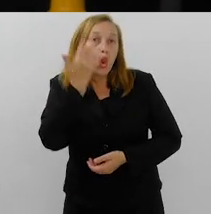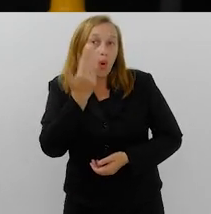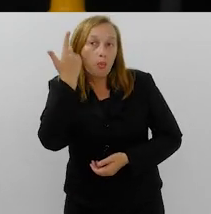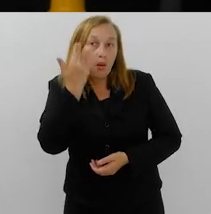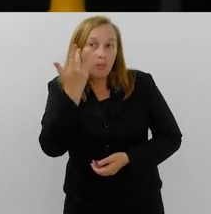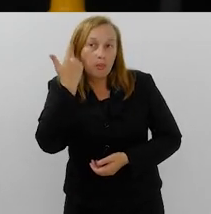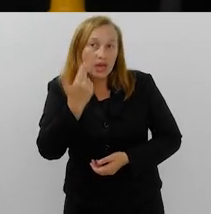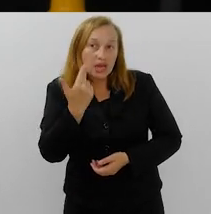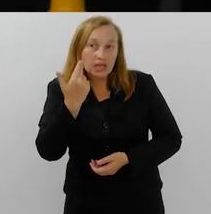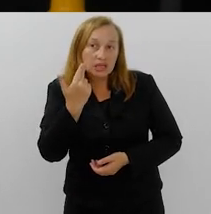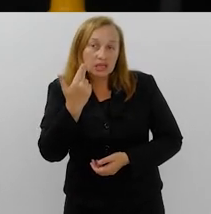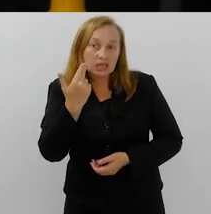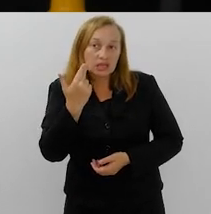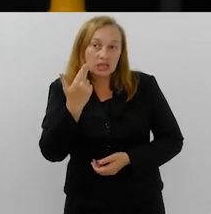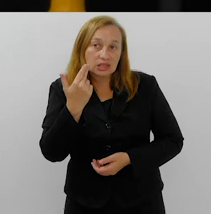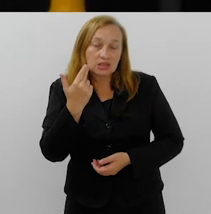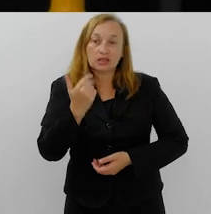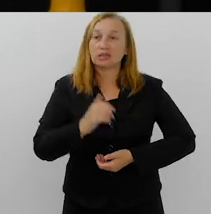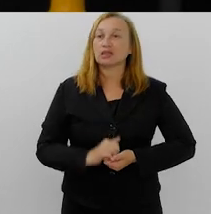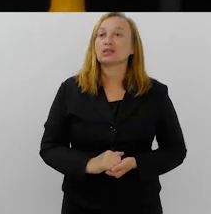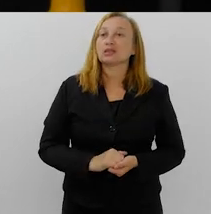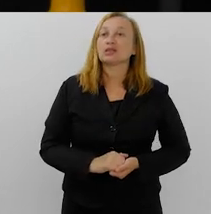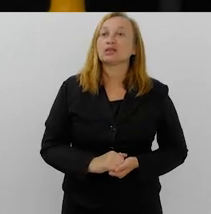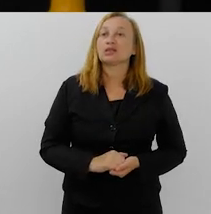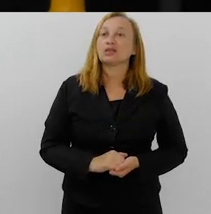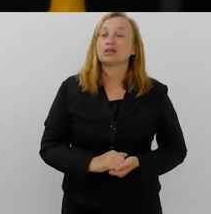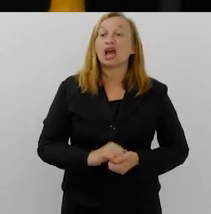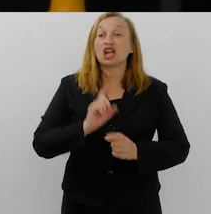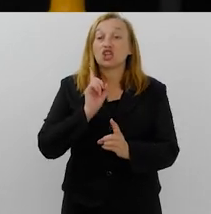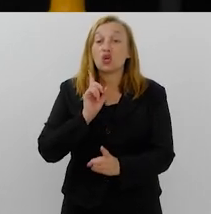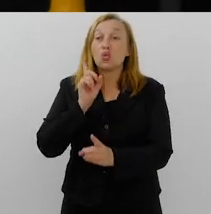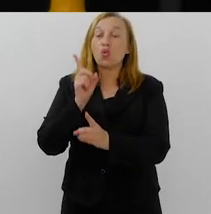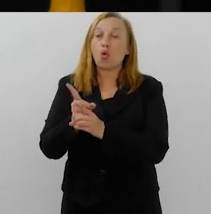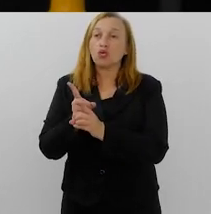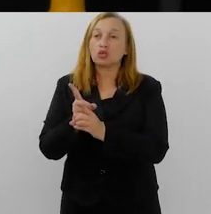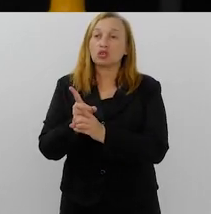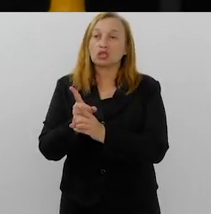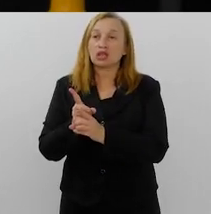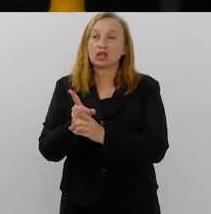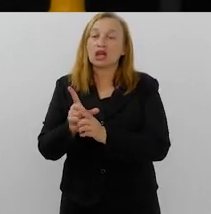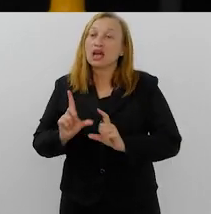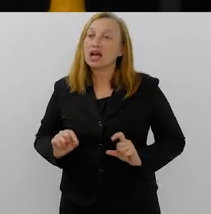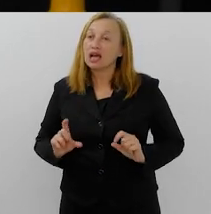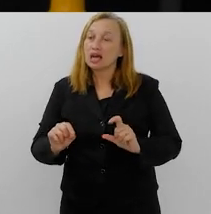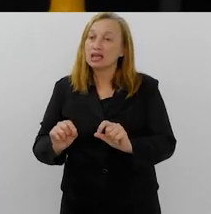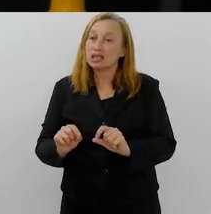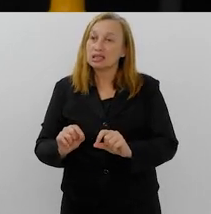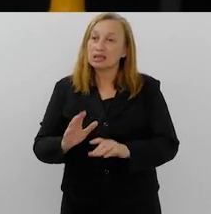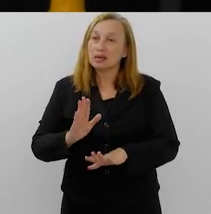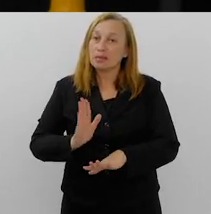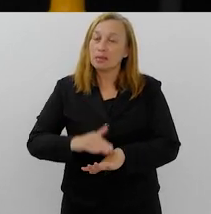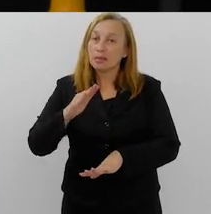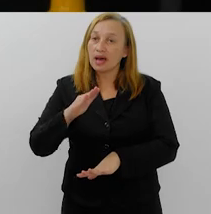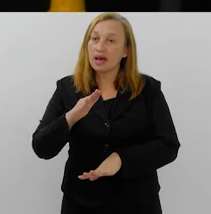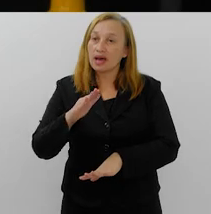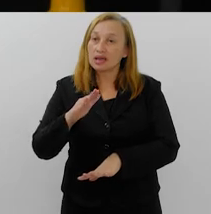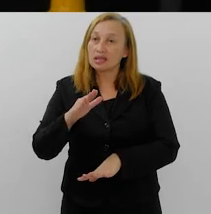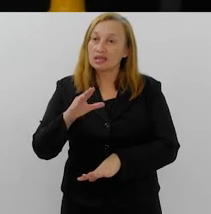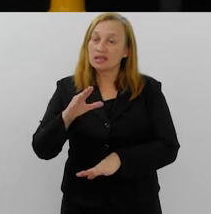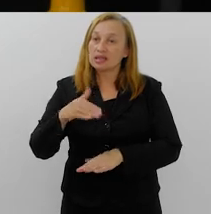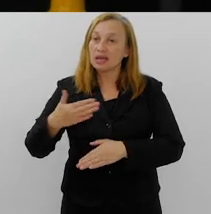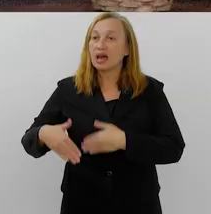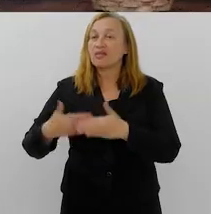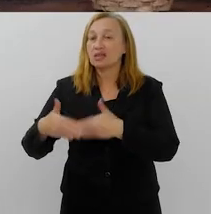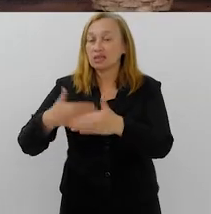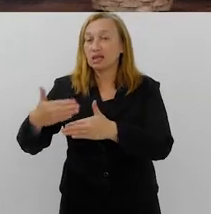seja normalmente Elas têm uma maior predisposição a descobrirem tumores em fases mais avançadas